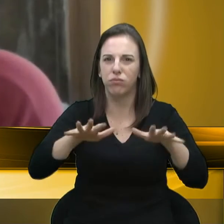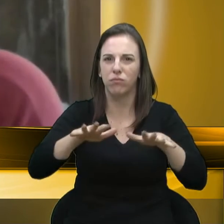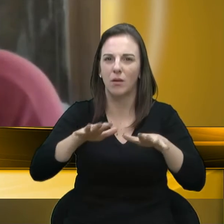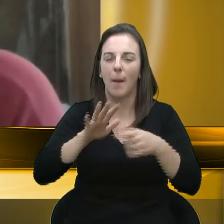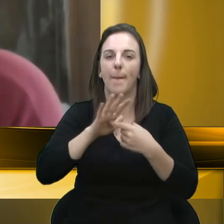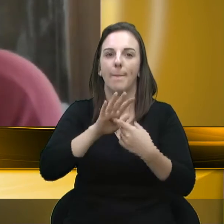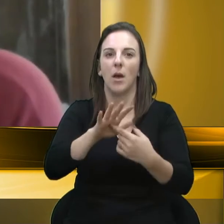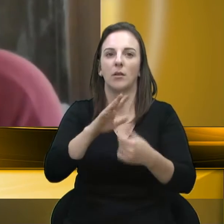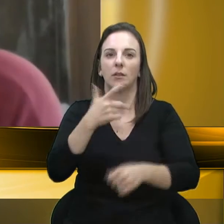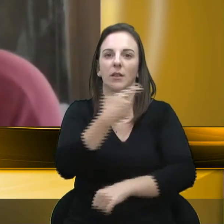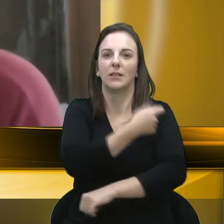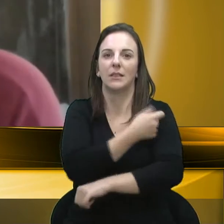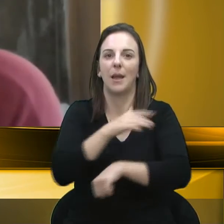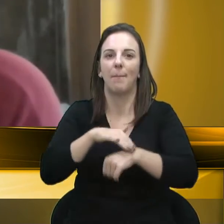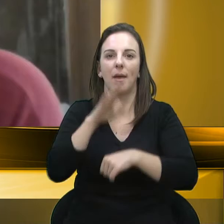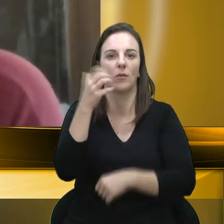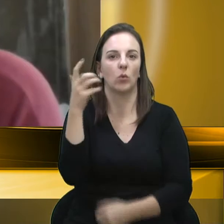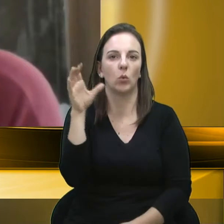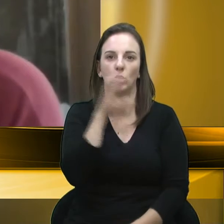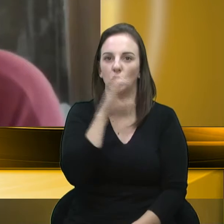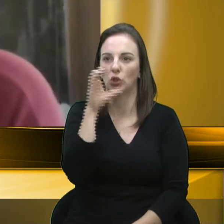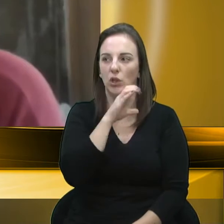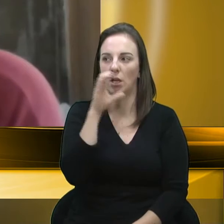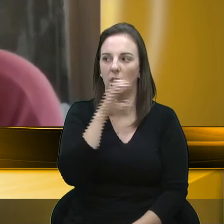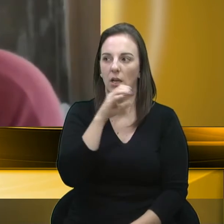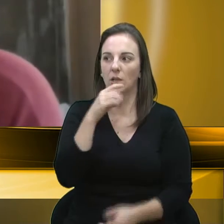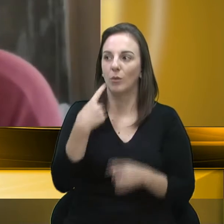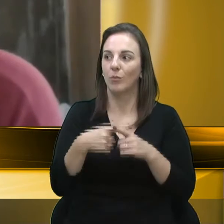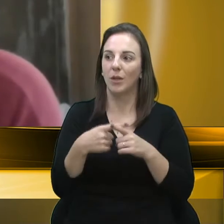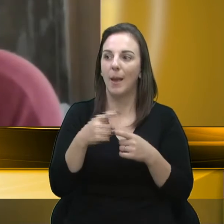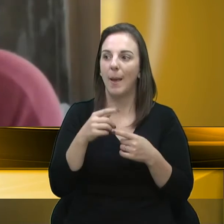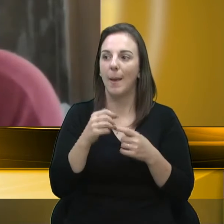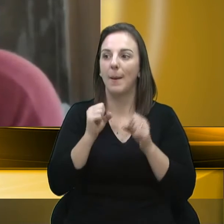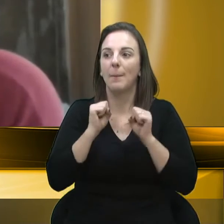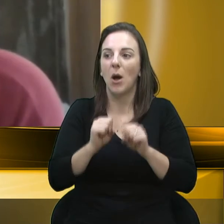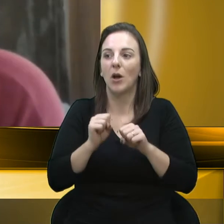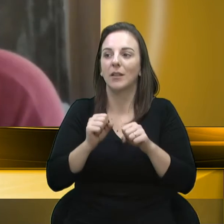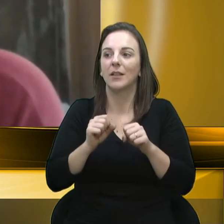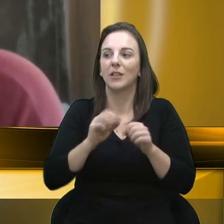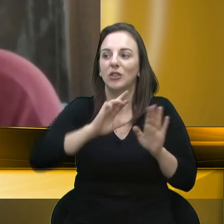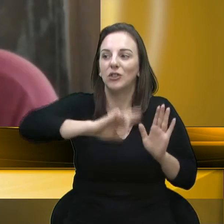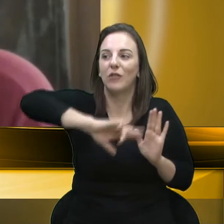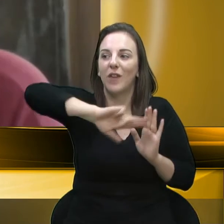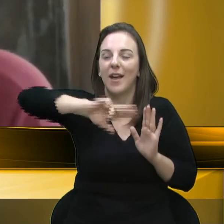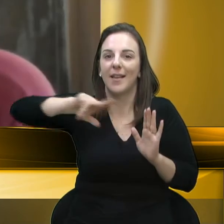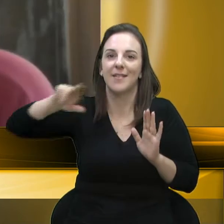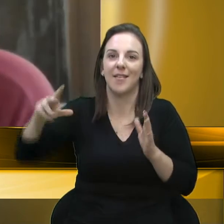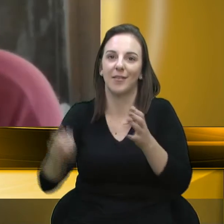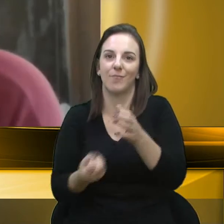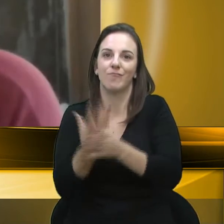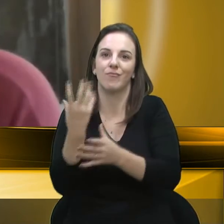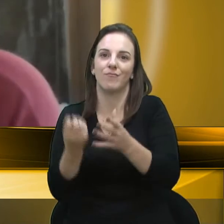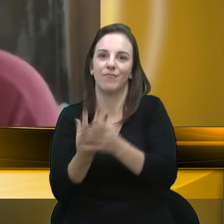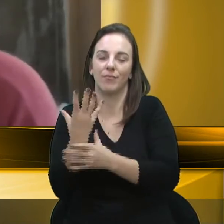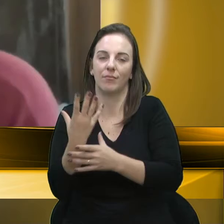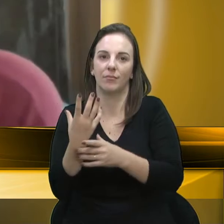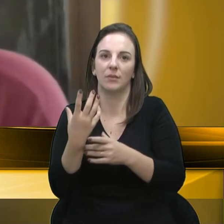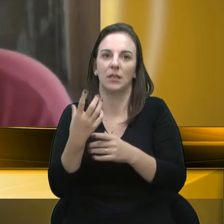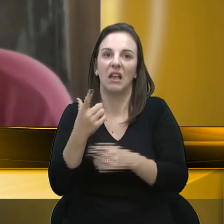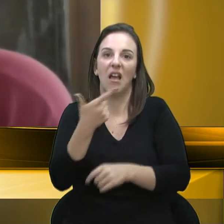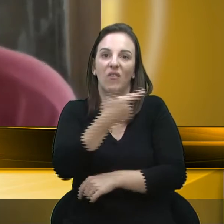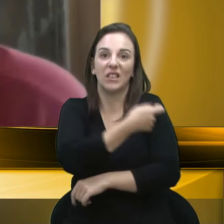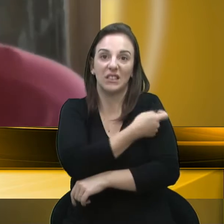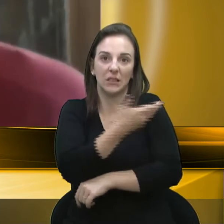urgente. Aumenta a probabilidade de surgirem novas variantes com o potencial de diminuir a eficácia das vacinas atuais. Os